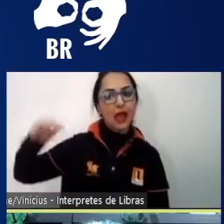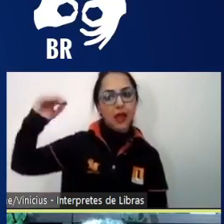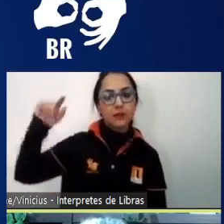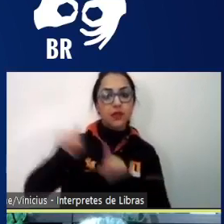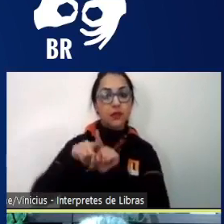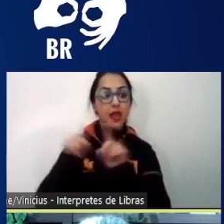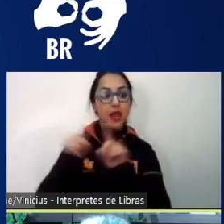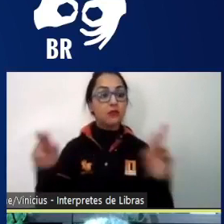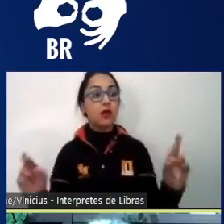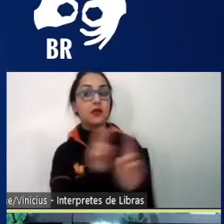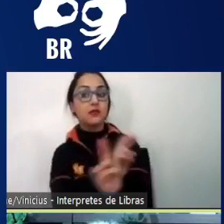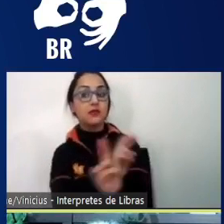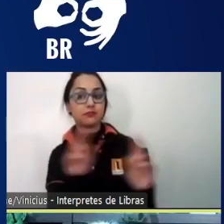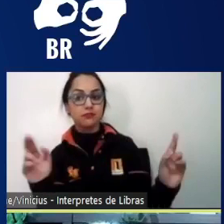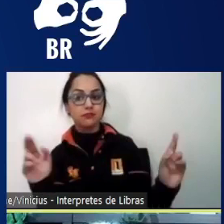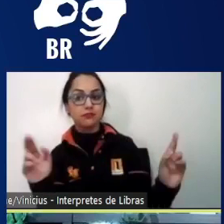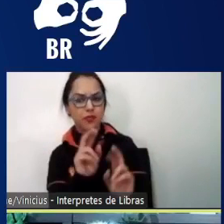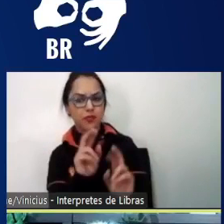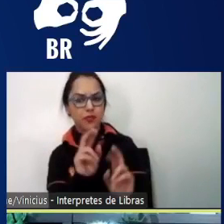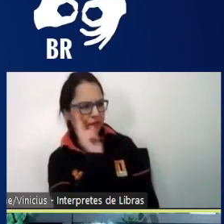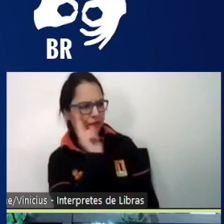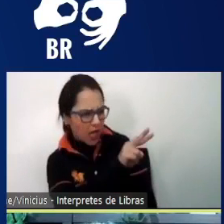onde criamos modelos.